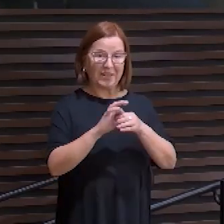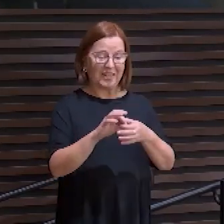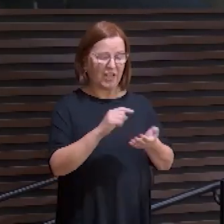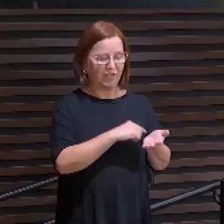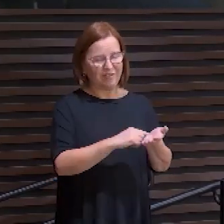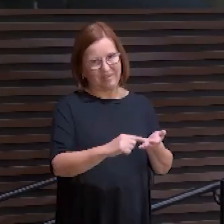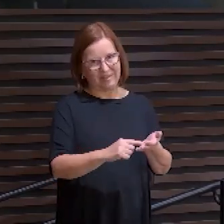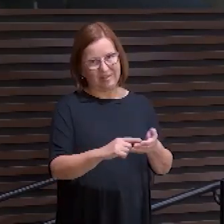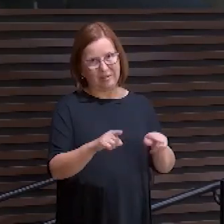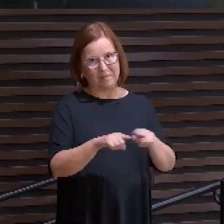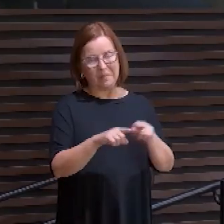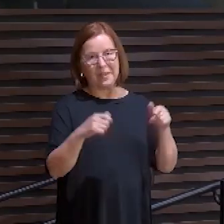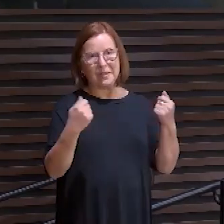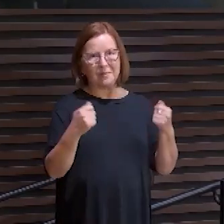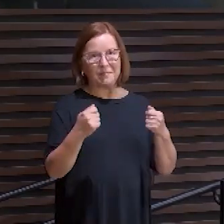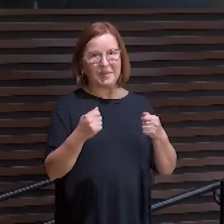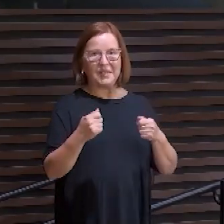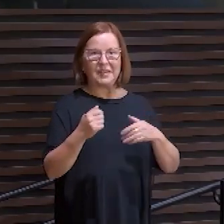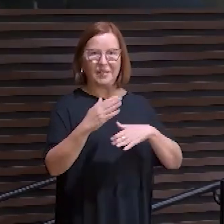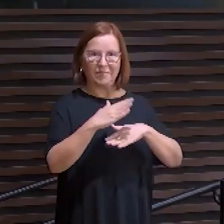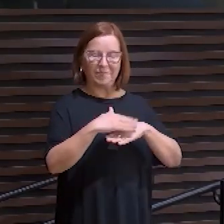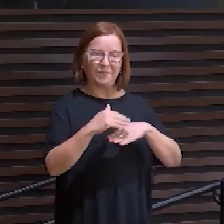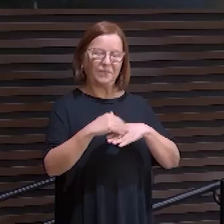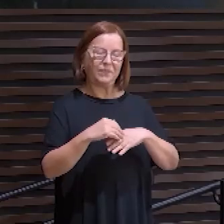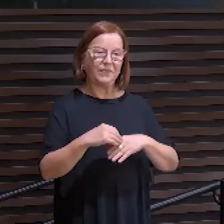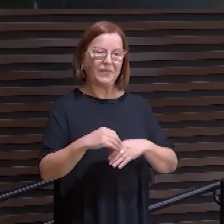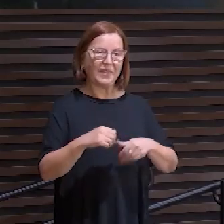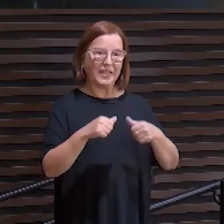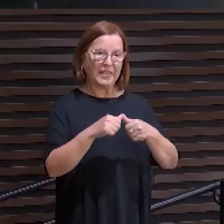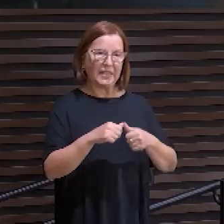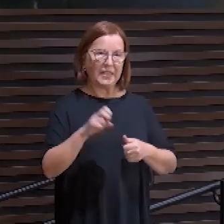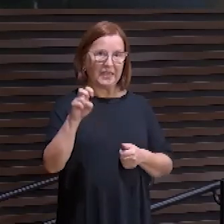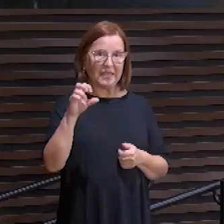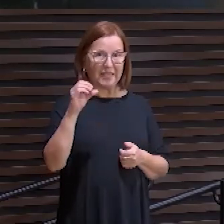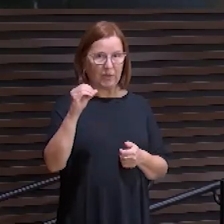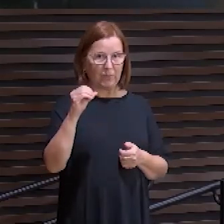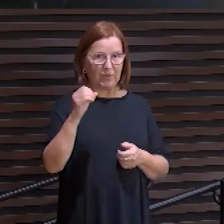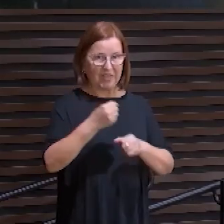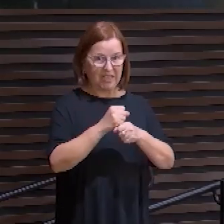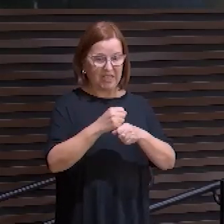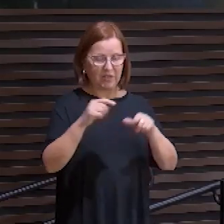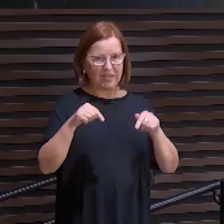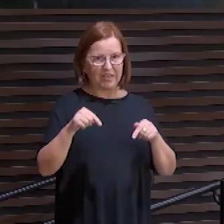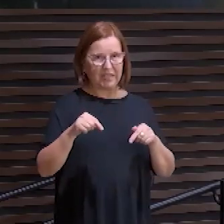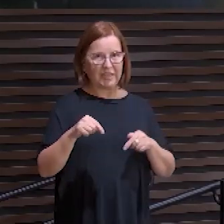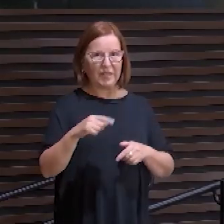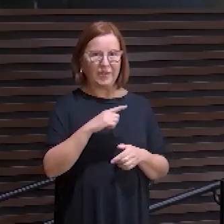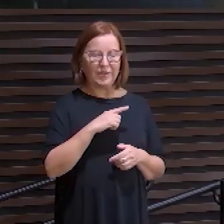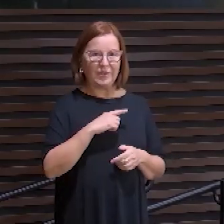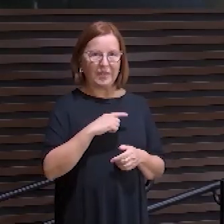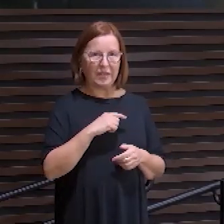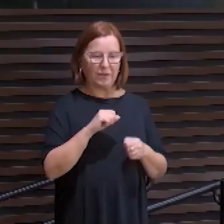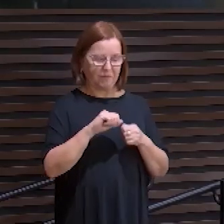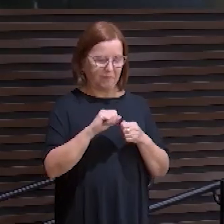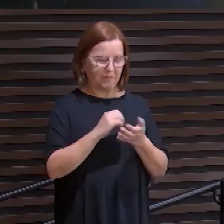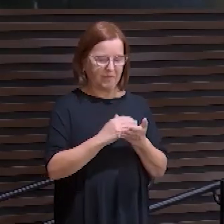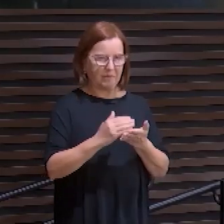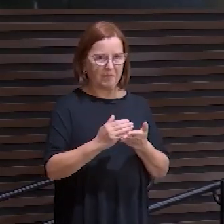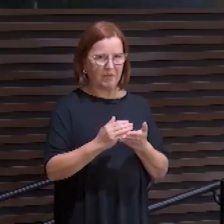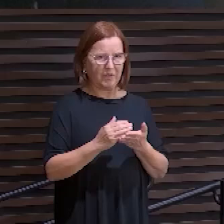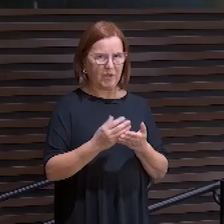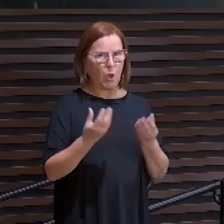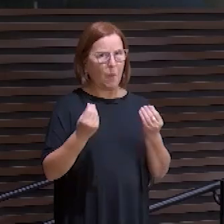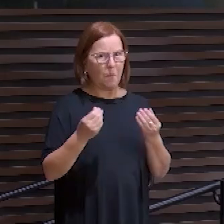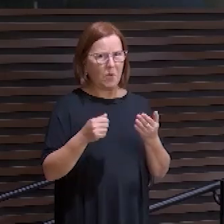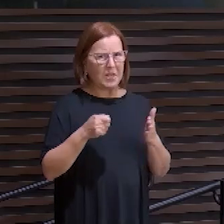afeto. Nesses 50 anos aqui, eu tenho participado de muitas lutas